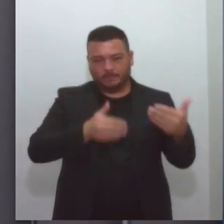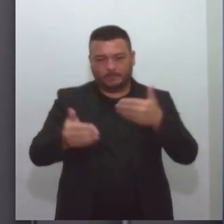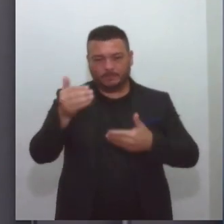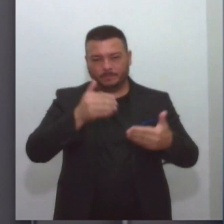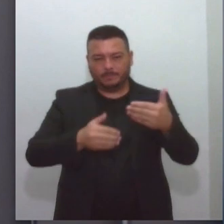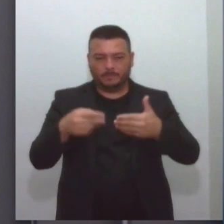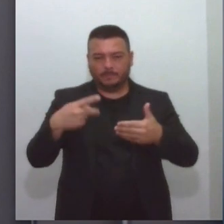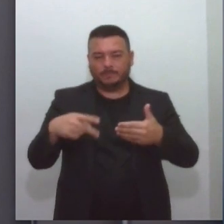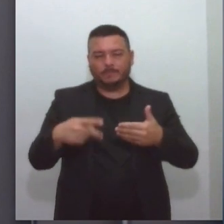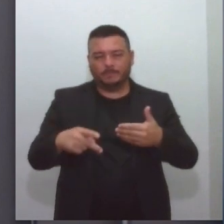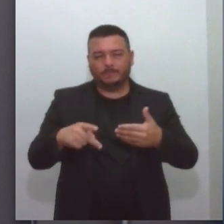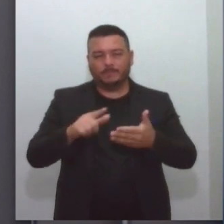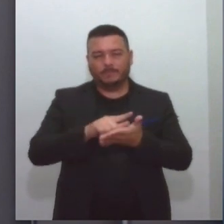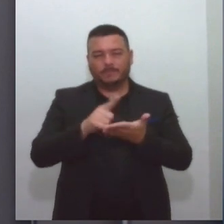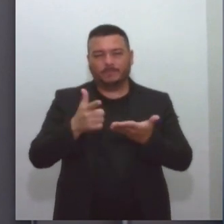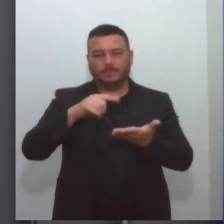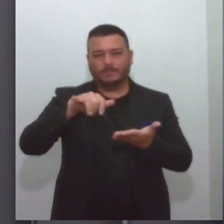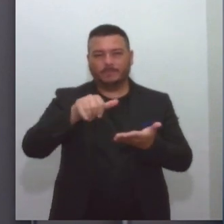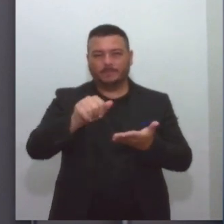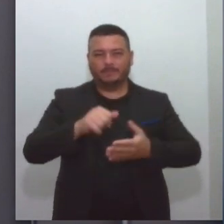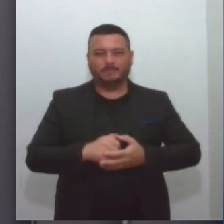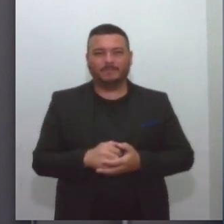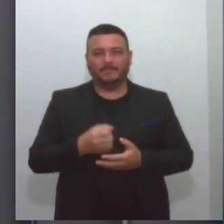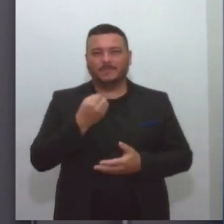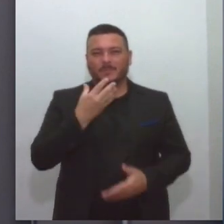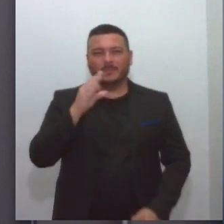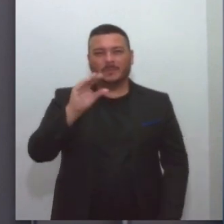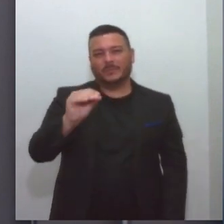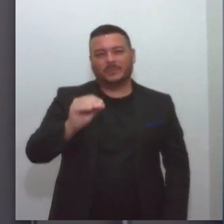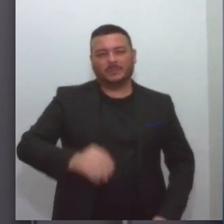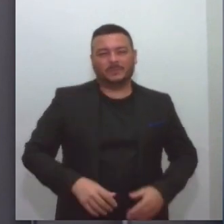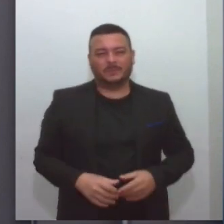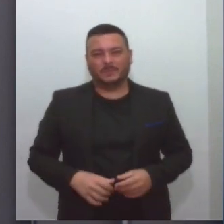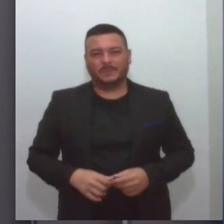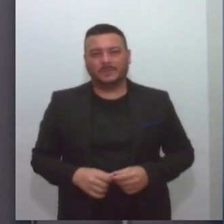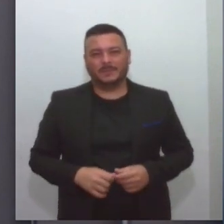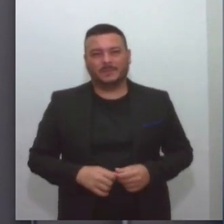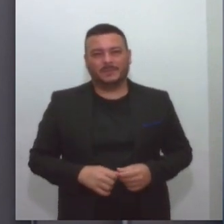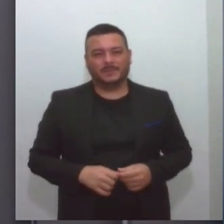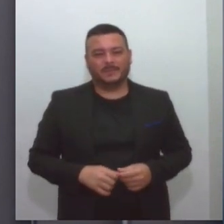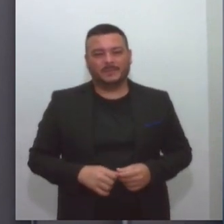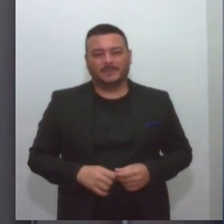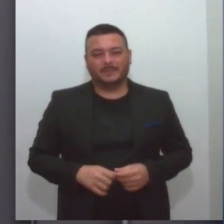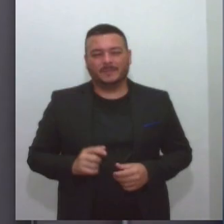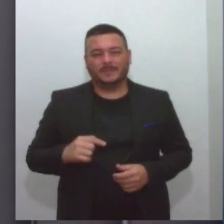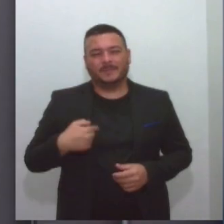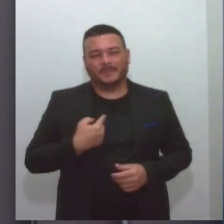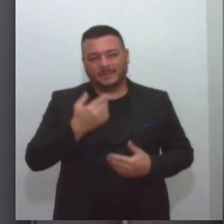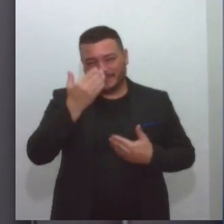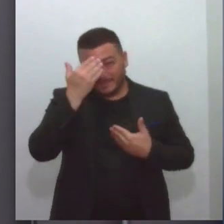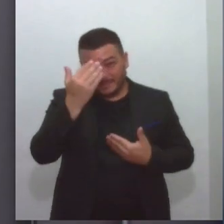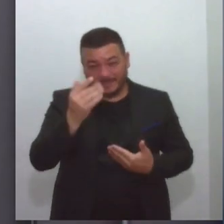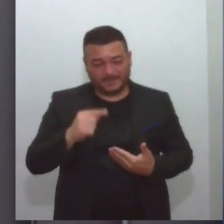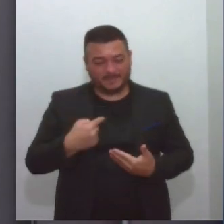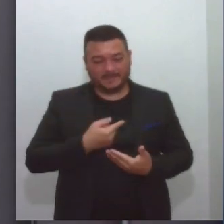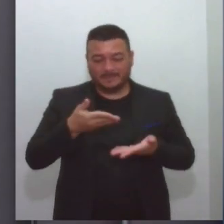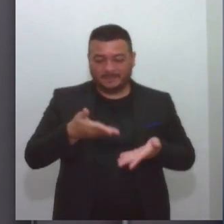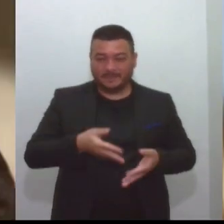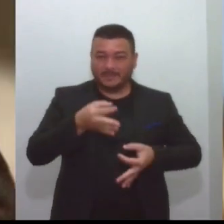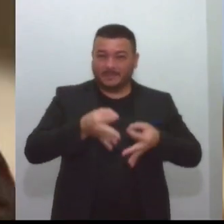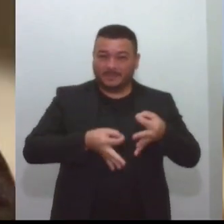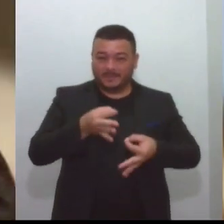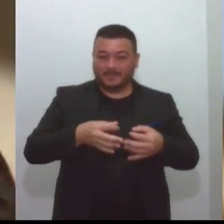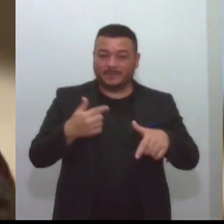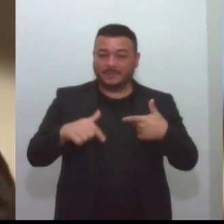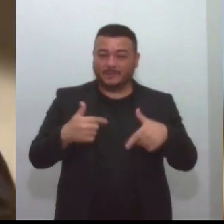no Jornal da Alese e tenha uma boa noite. Quem agradece somos nós, a Justiça do Trabalho, e eu aqui